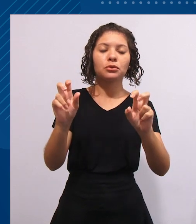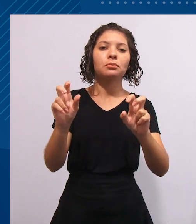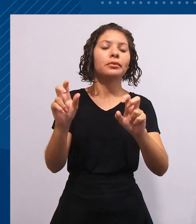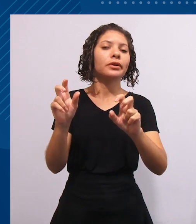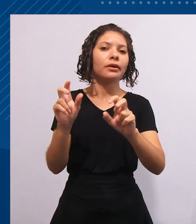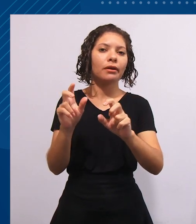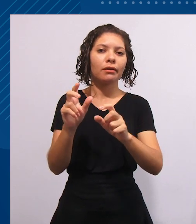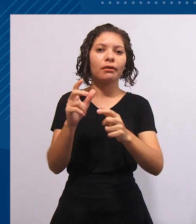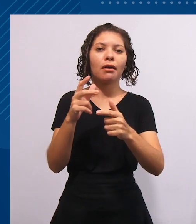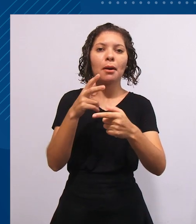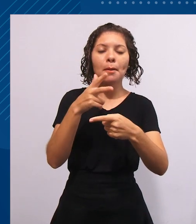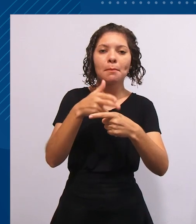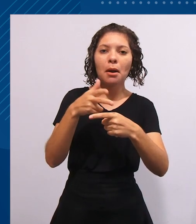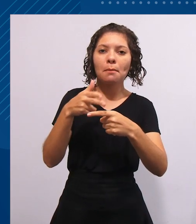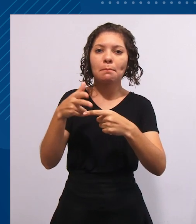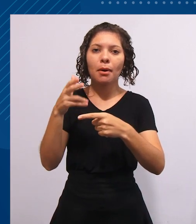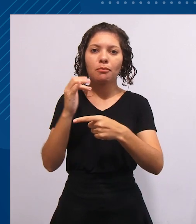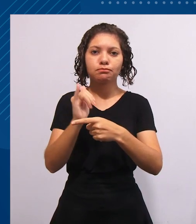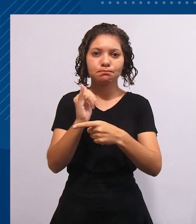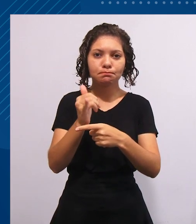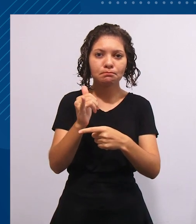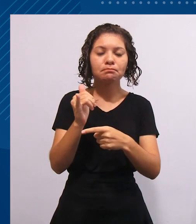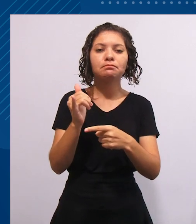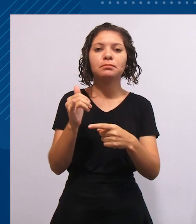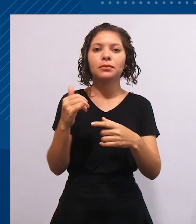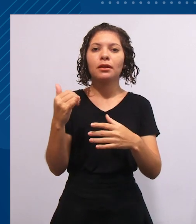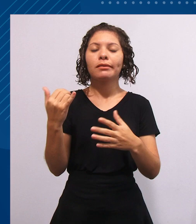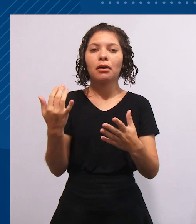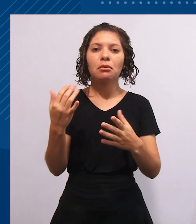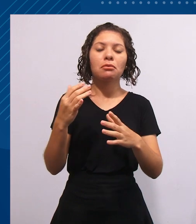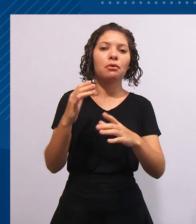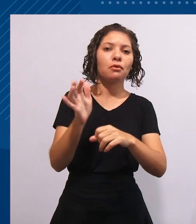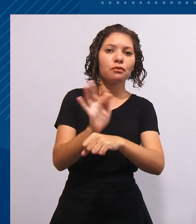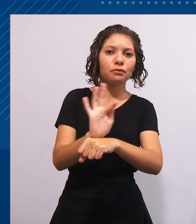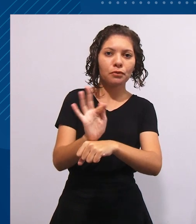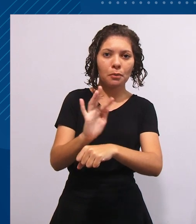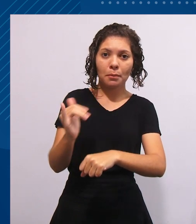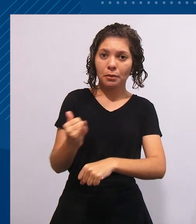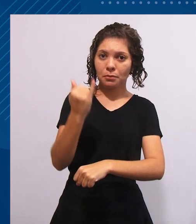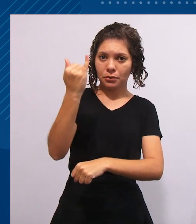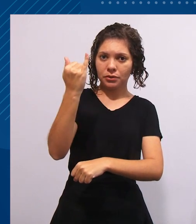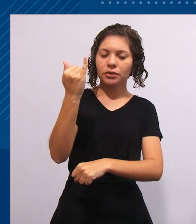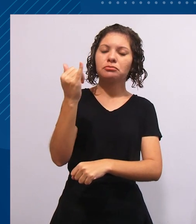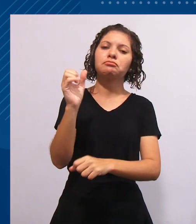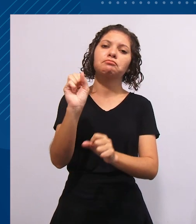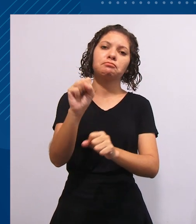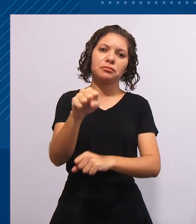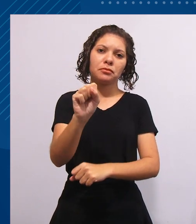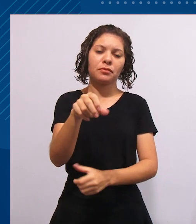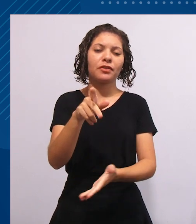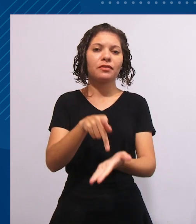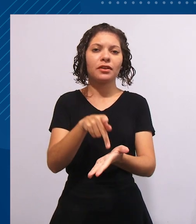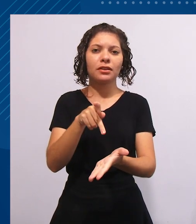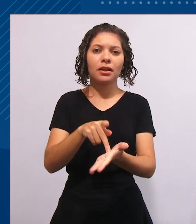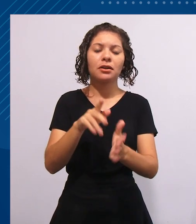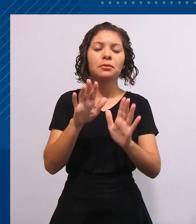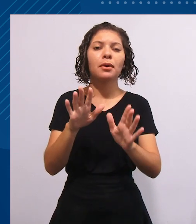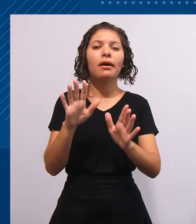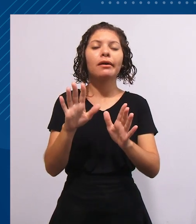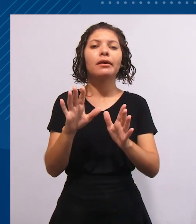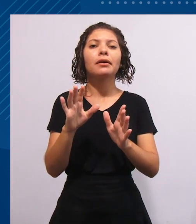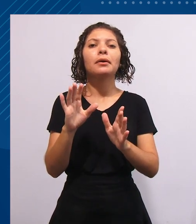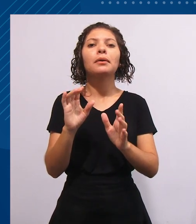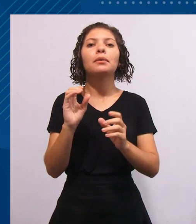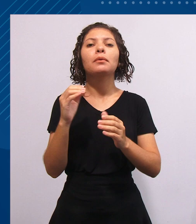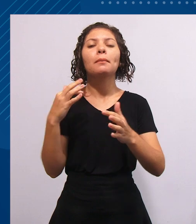certo E aí assim o produto é importante é importante mas vale a pena também a gente pensar em todo esse processo